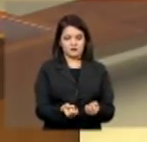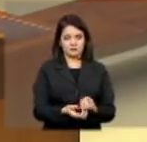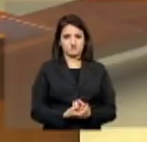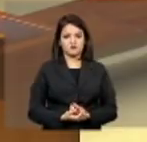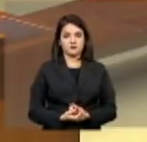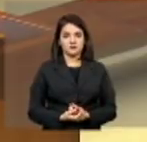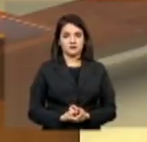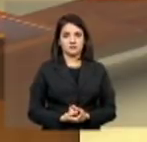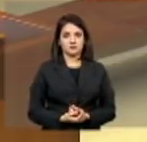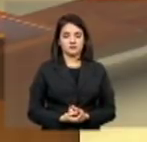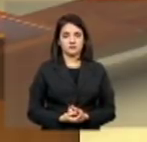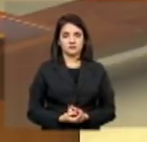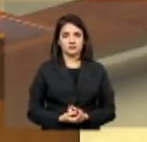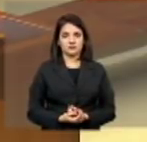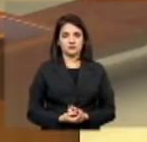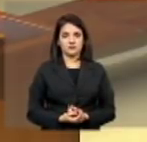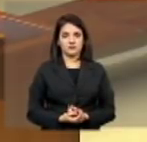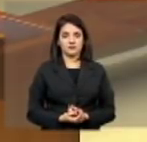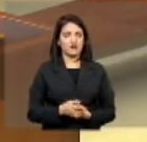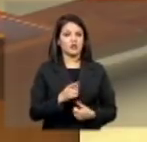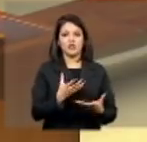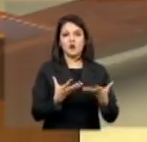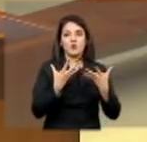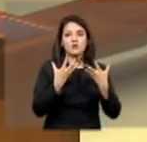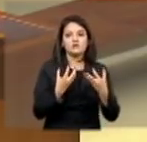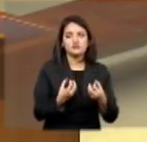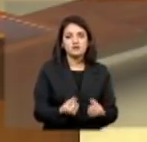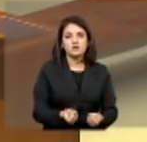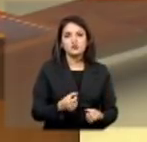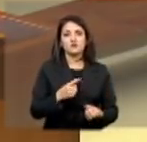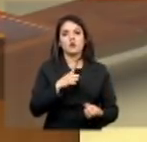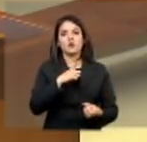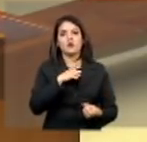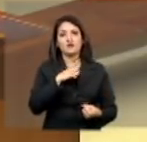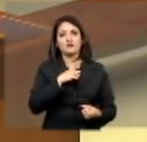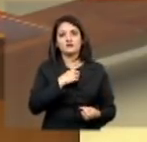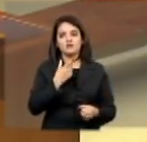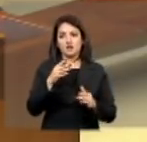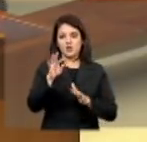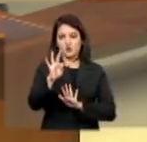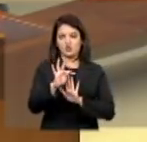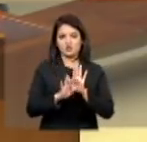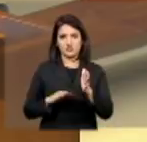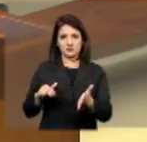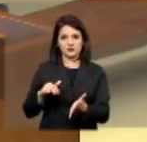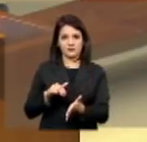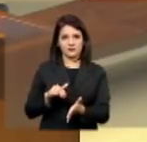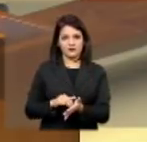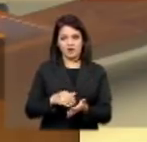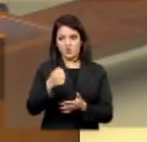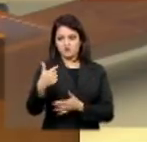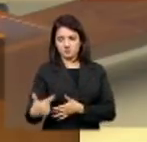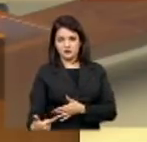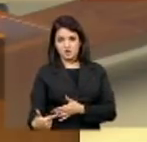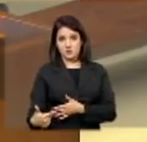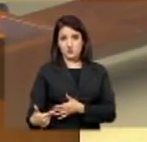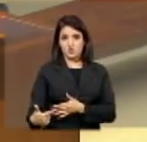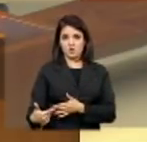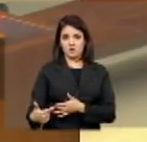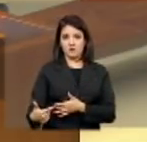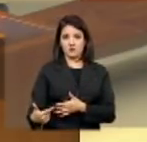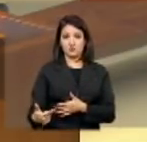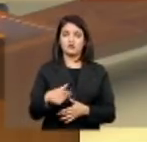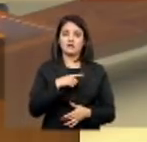apresentar alegações finais após os colaboradores ouvir a sentença mas aqui um esclarecimento é fundamental e